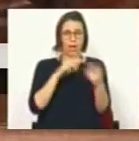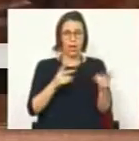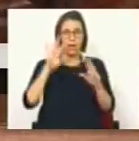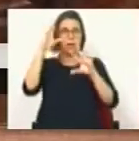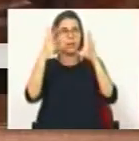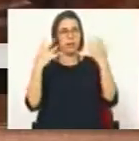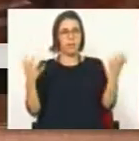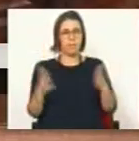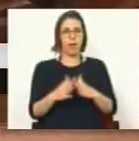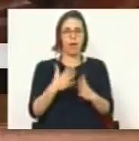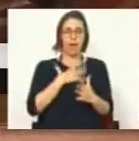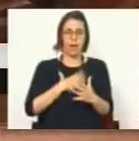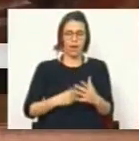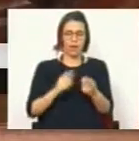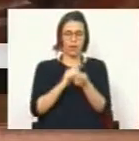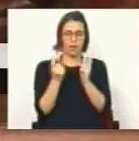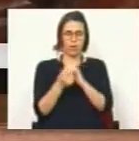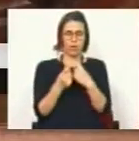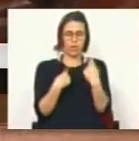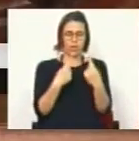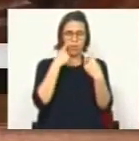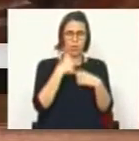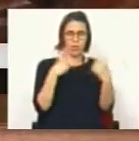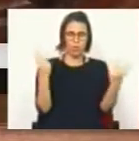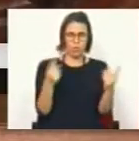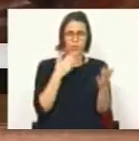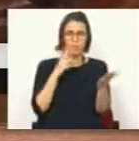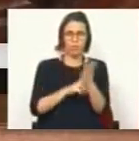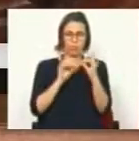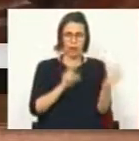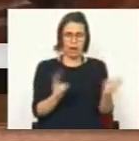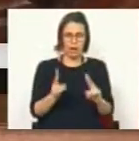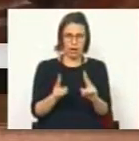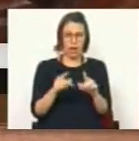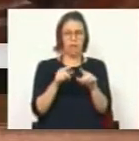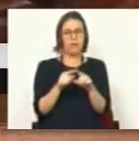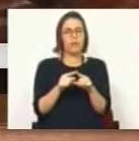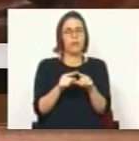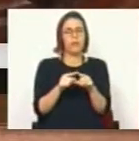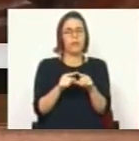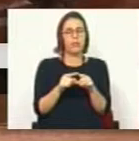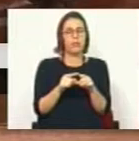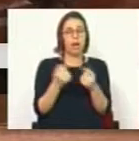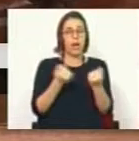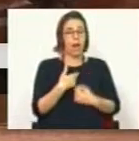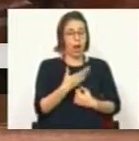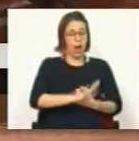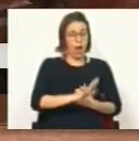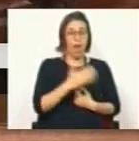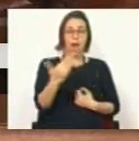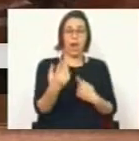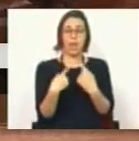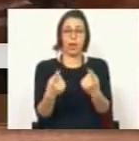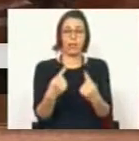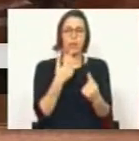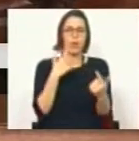alterações climáticas, se queremos transformar os transportes públicos numa verdadeira alternativa à utilização da viatura particular, não